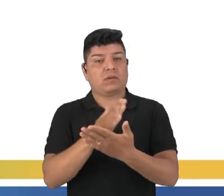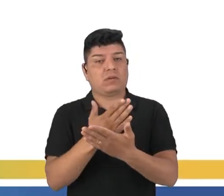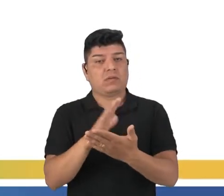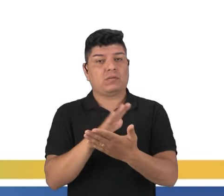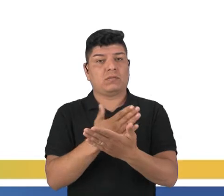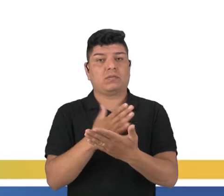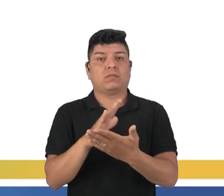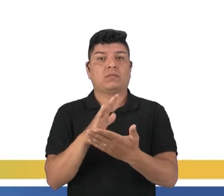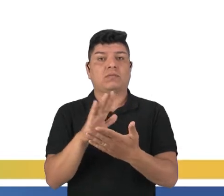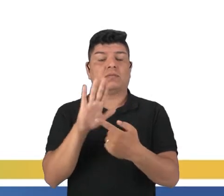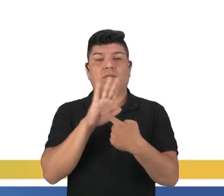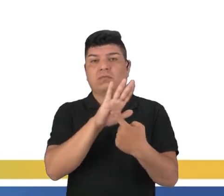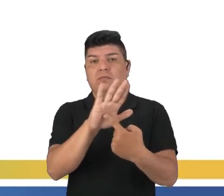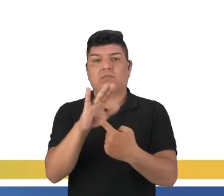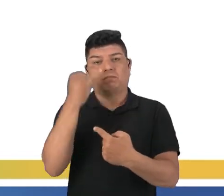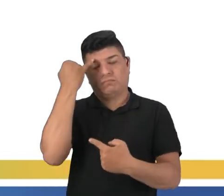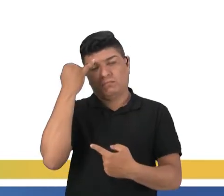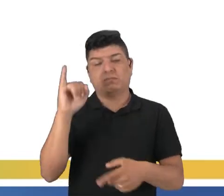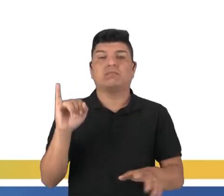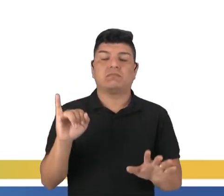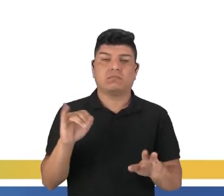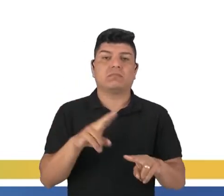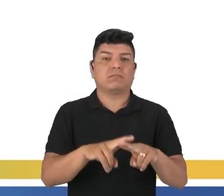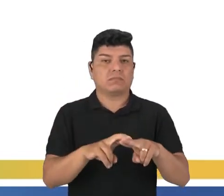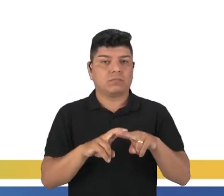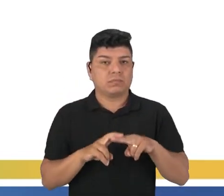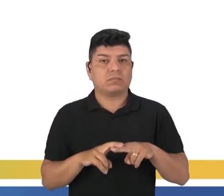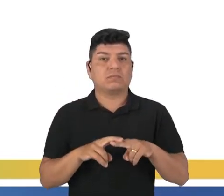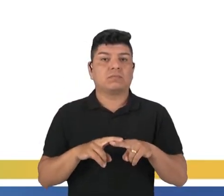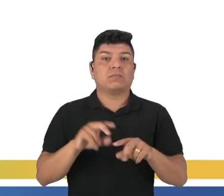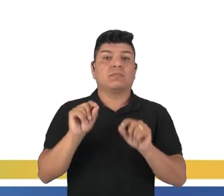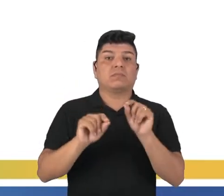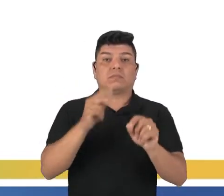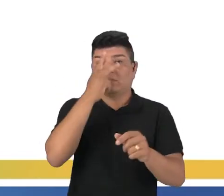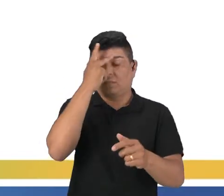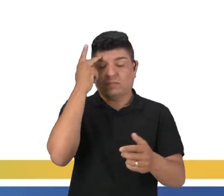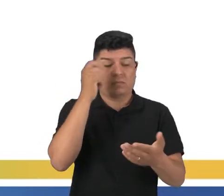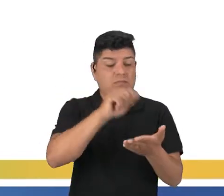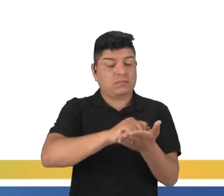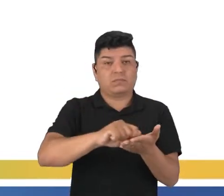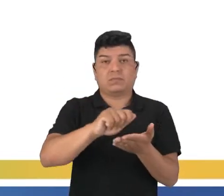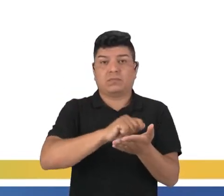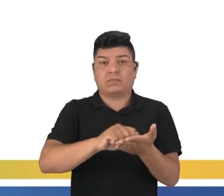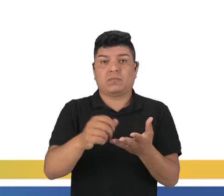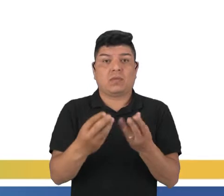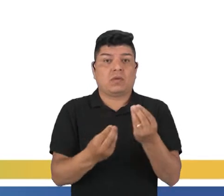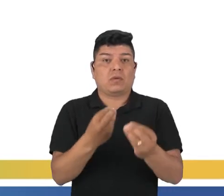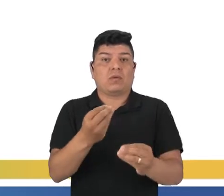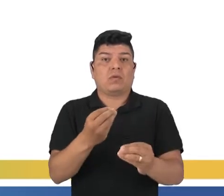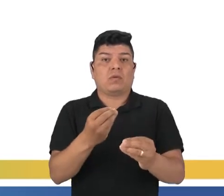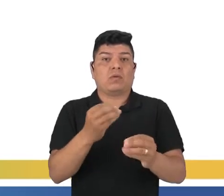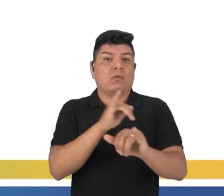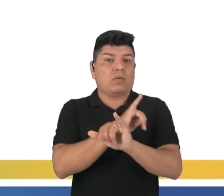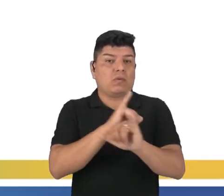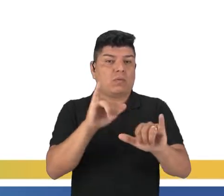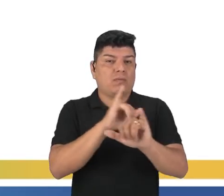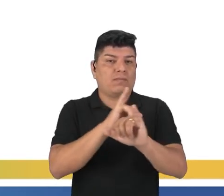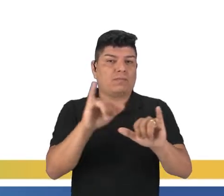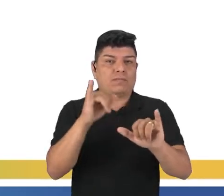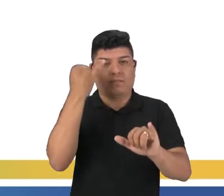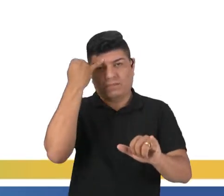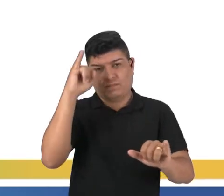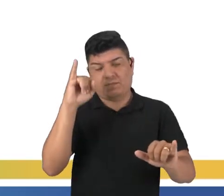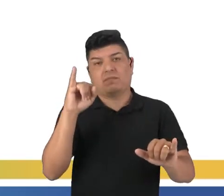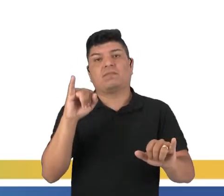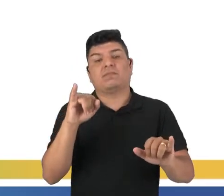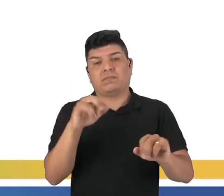alguma informação, vai expor alguma ideia. E a intenção de quem escreve é apenas comunicar aquelas ideias, tá?